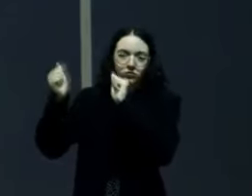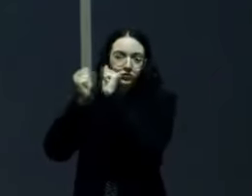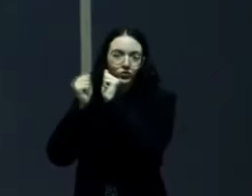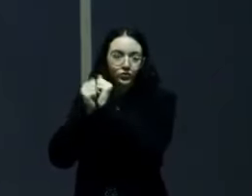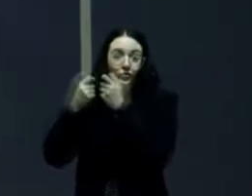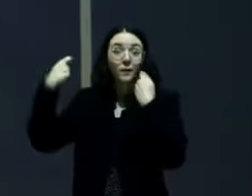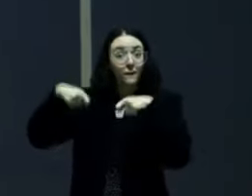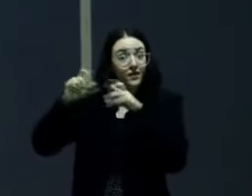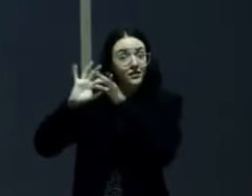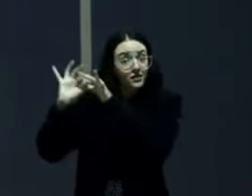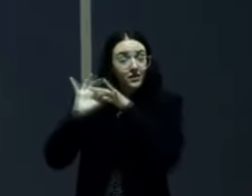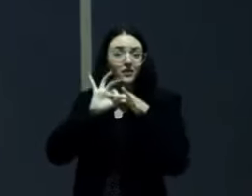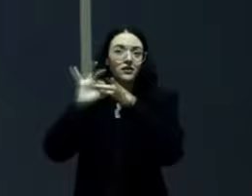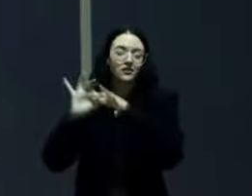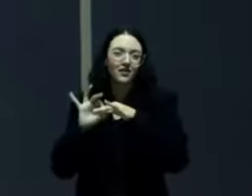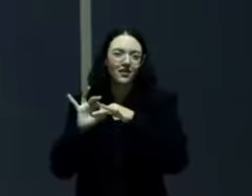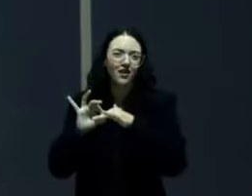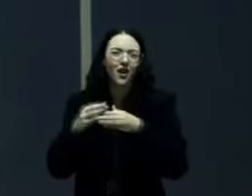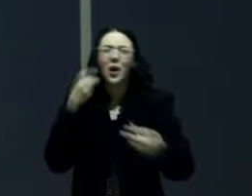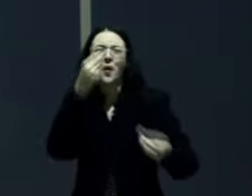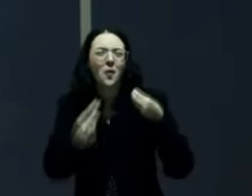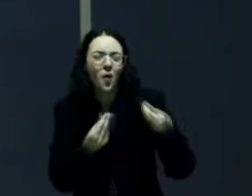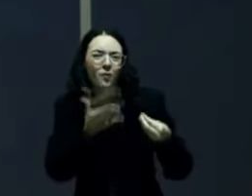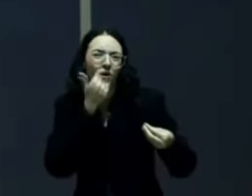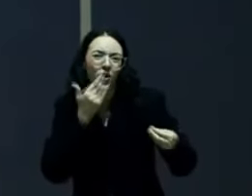com um estranho, mas você come com alguém que você tem comunhão.